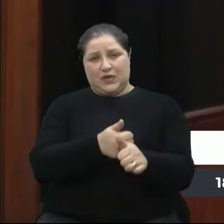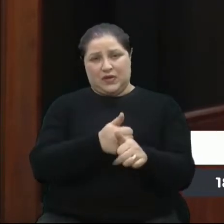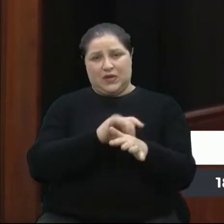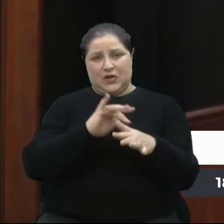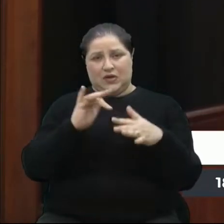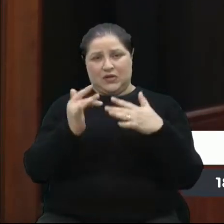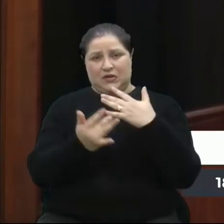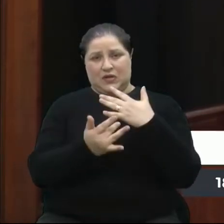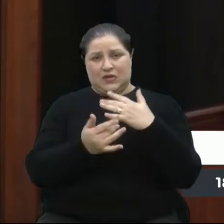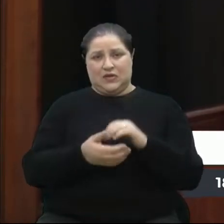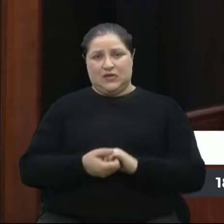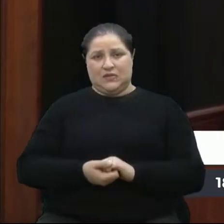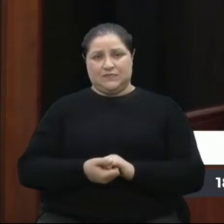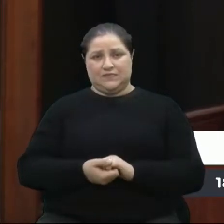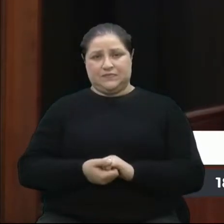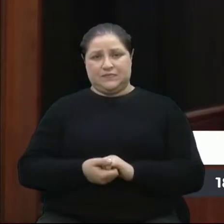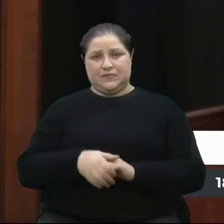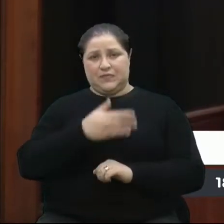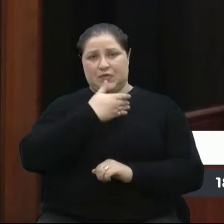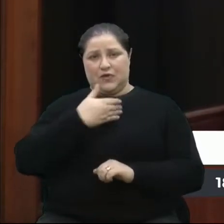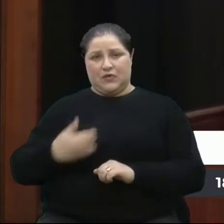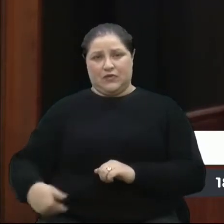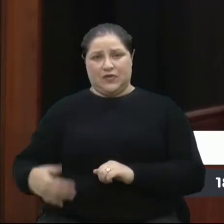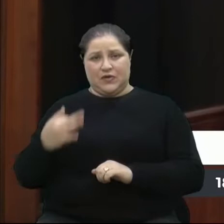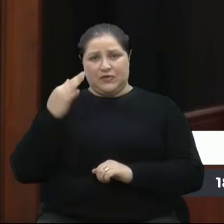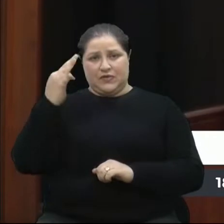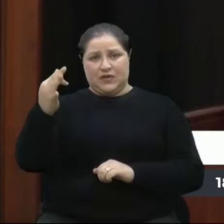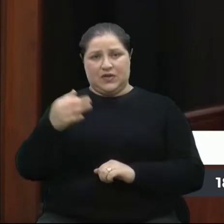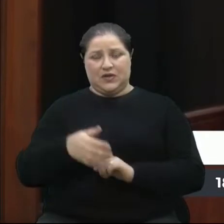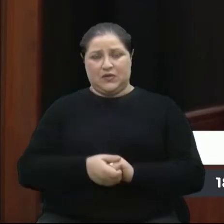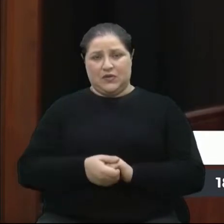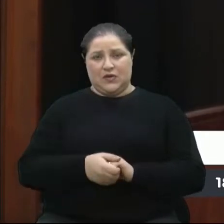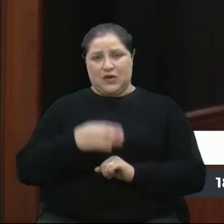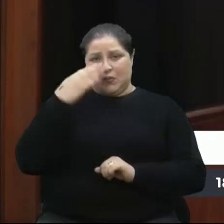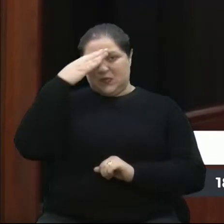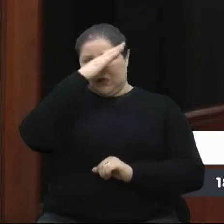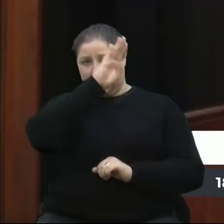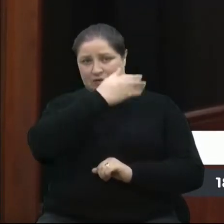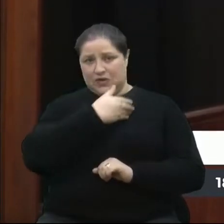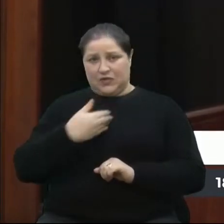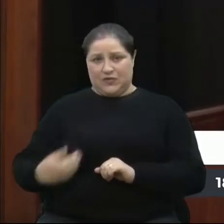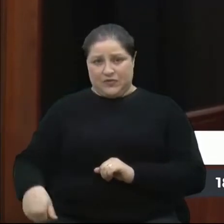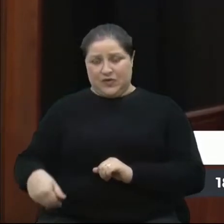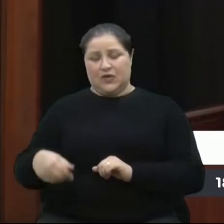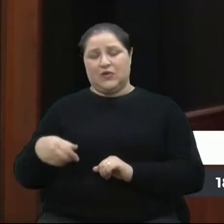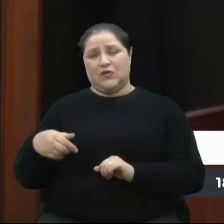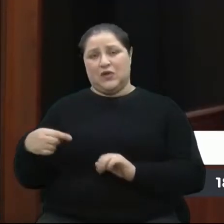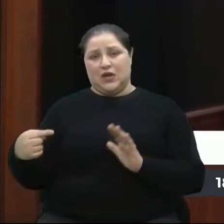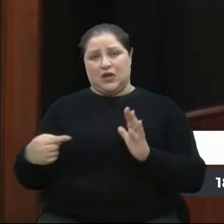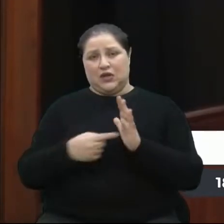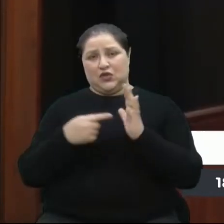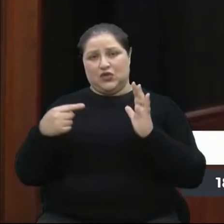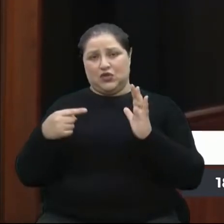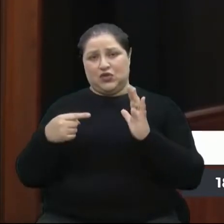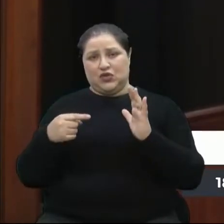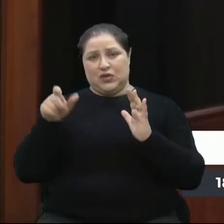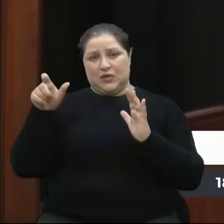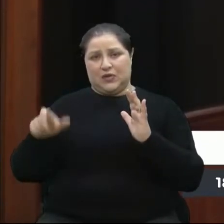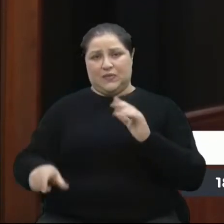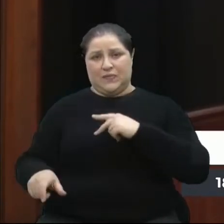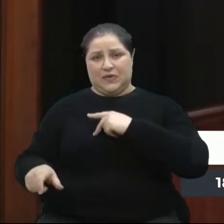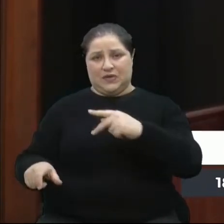redes sociais o governo federal, o governo Bolsonaro, que indica o presidente da